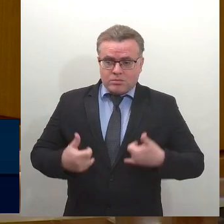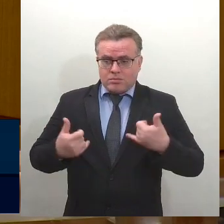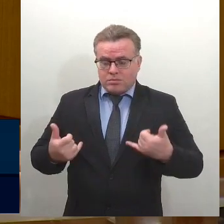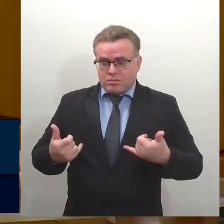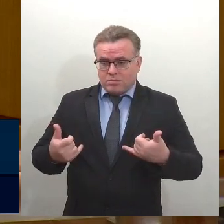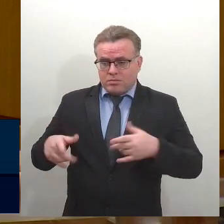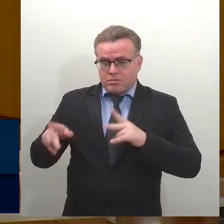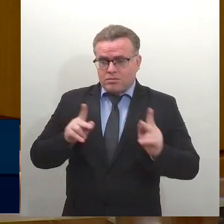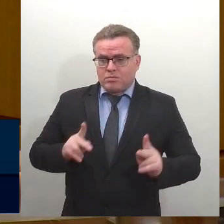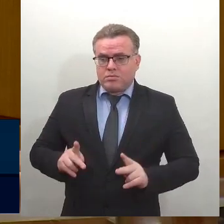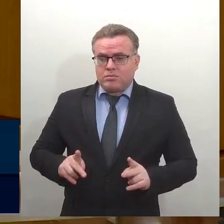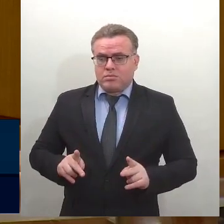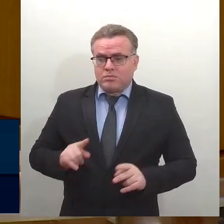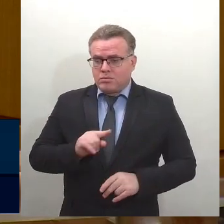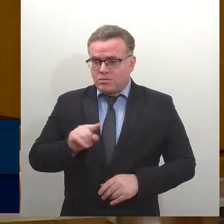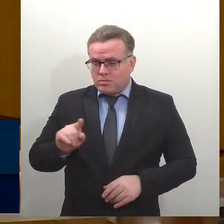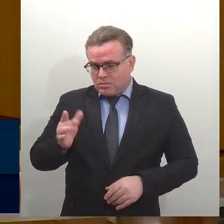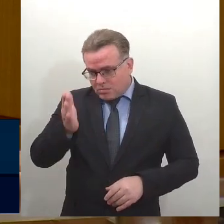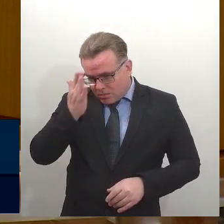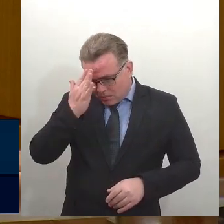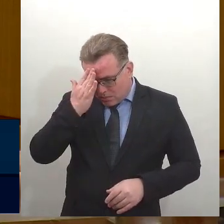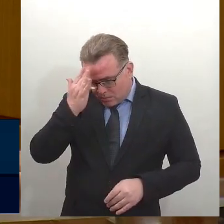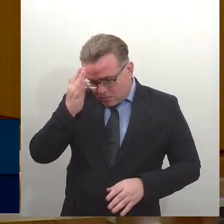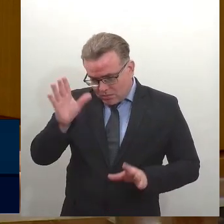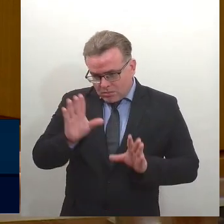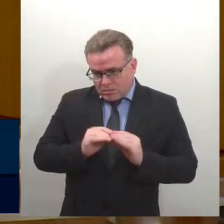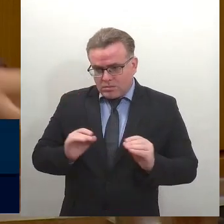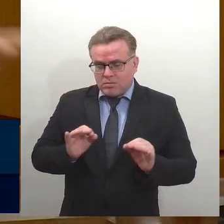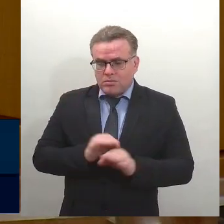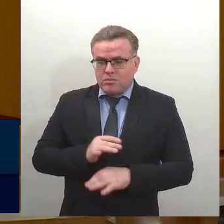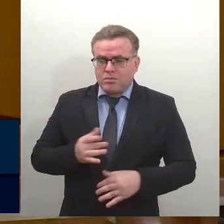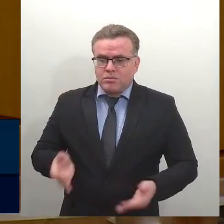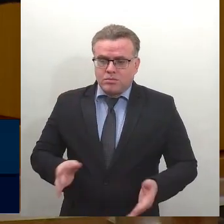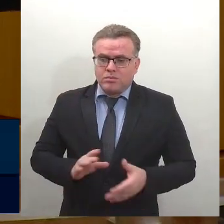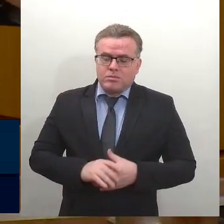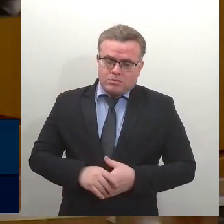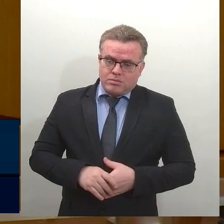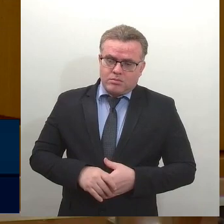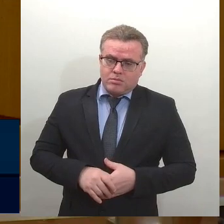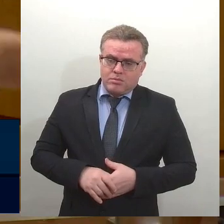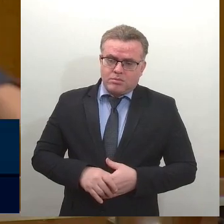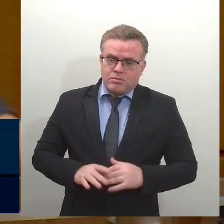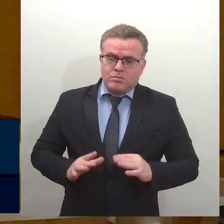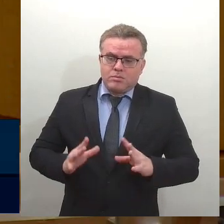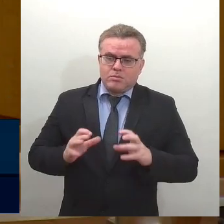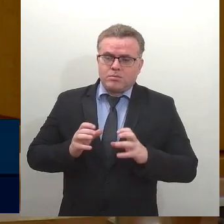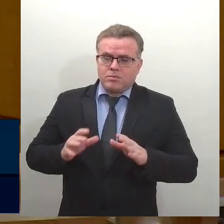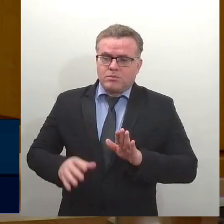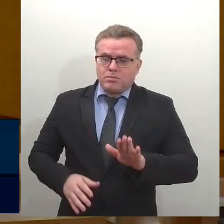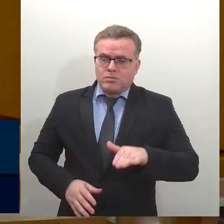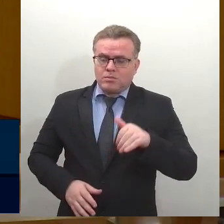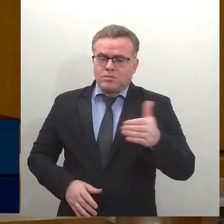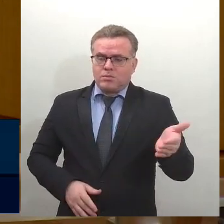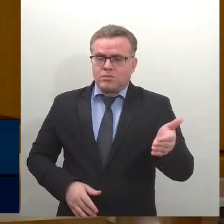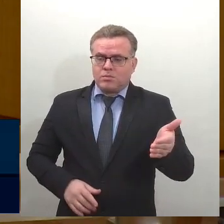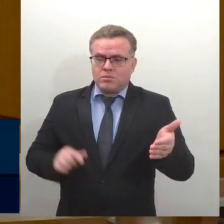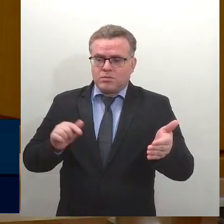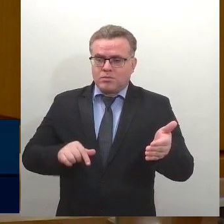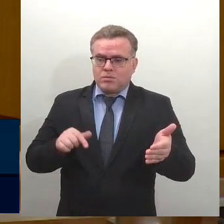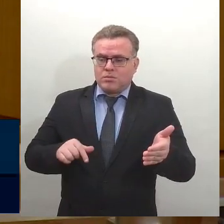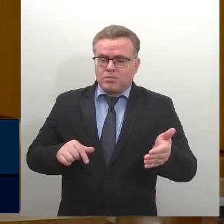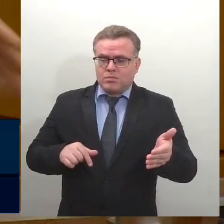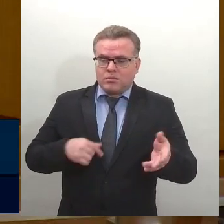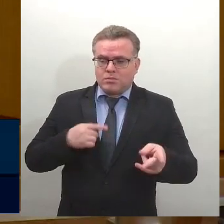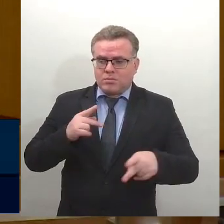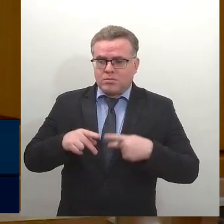entenderam que o local para briga é em outro local. Ali era um local da gente estar se divertindo. Então